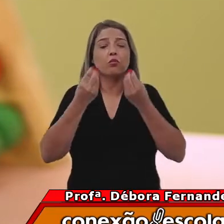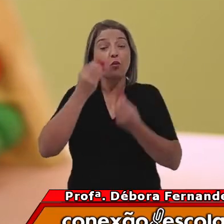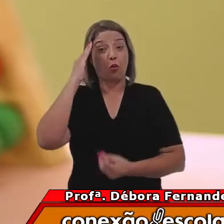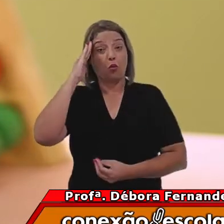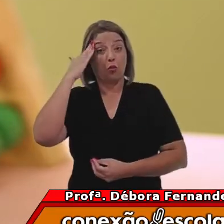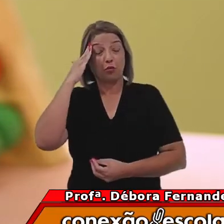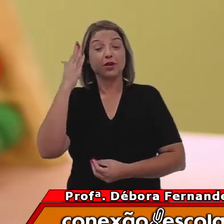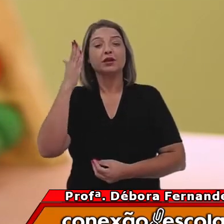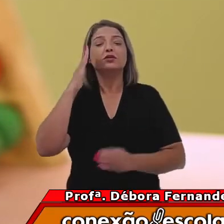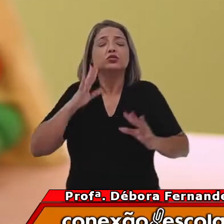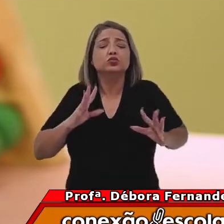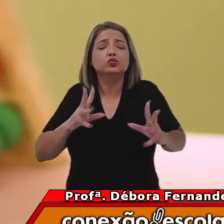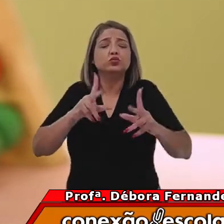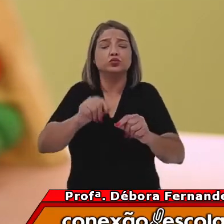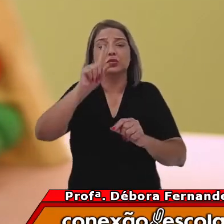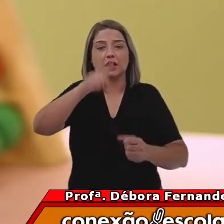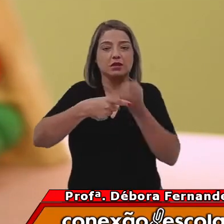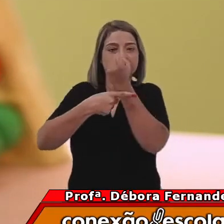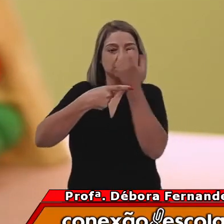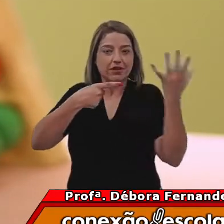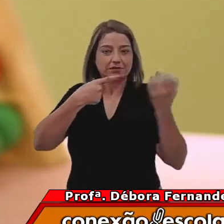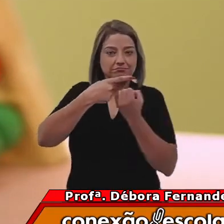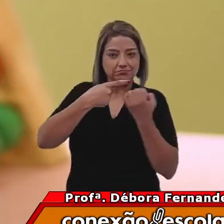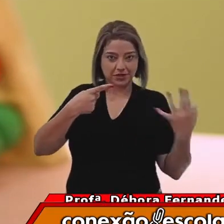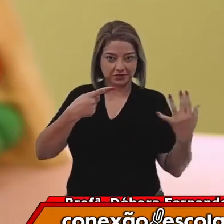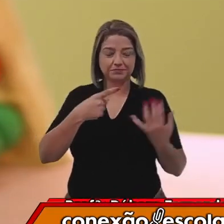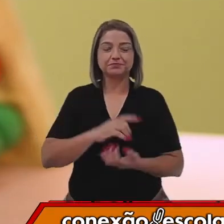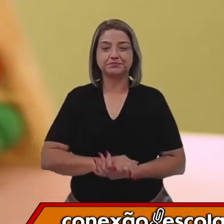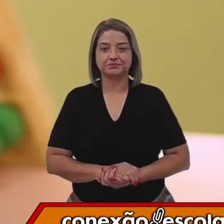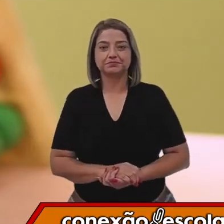o universo das frações.